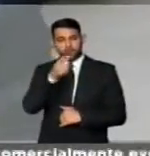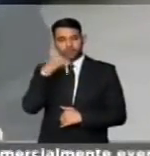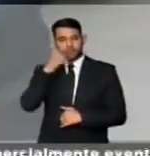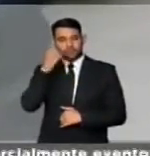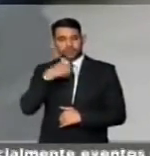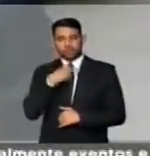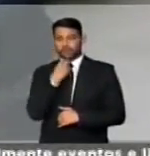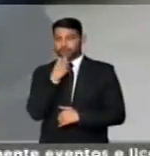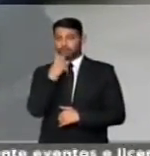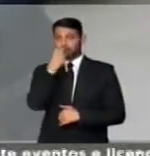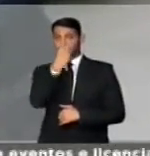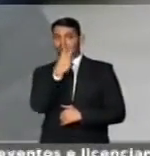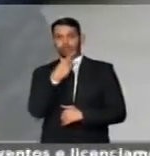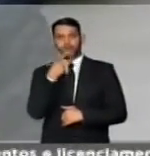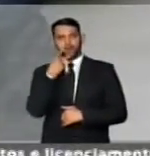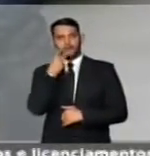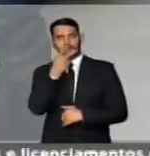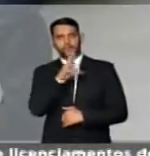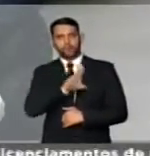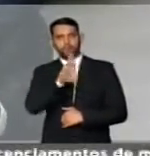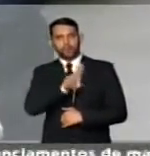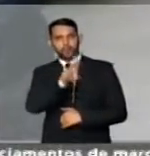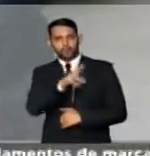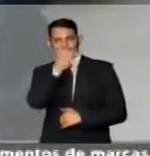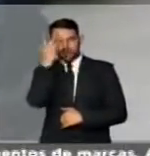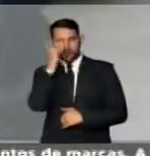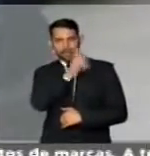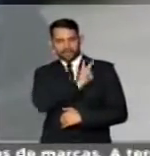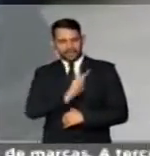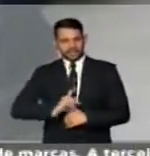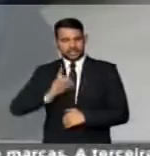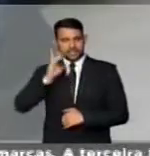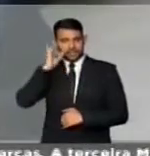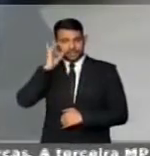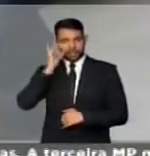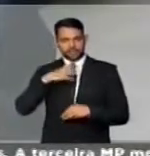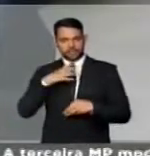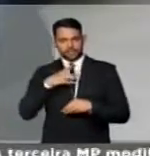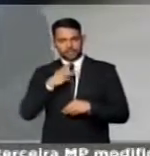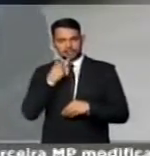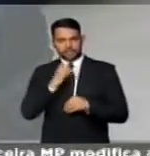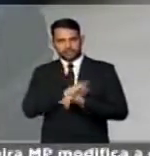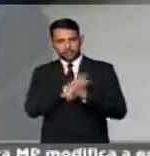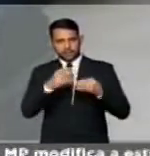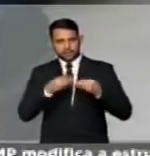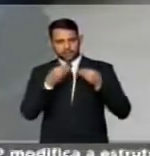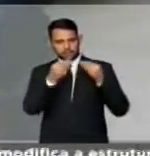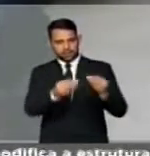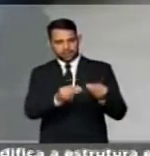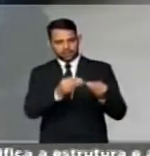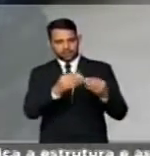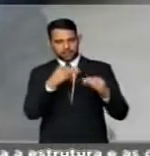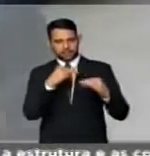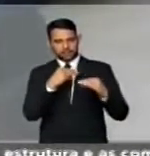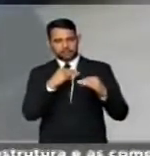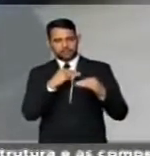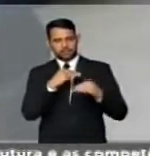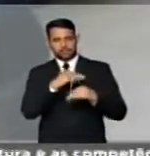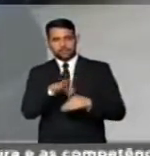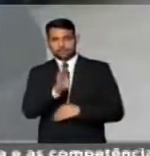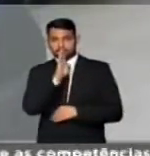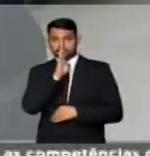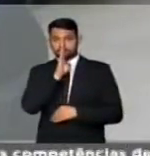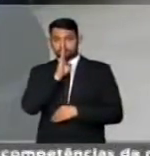que vaiaram a presidenta, né, avacalhando a liturgia da entrega da mensagem, tenha